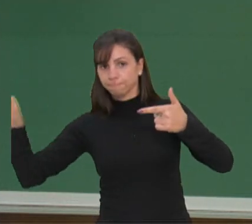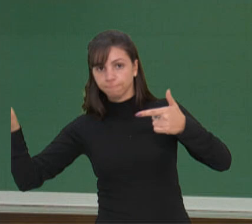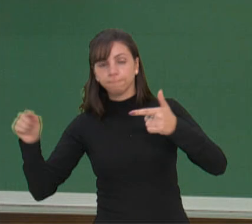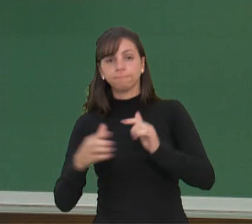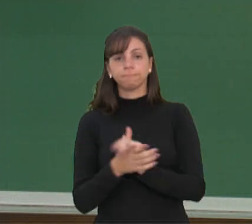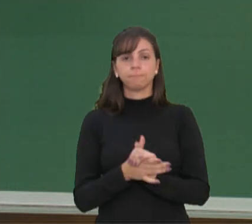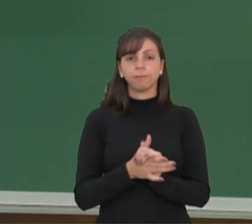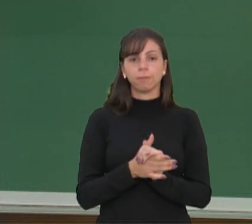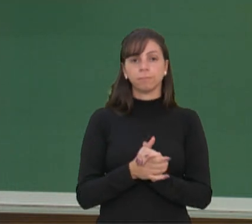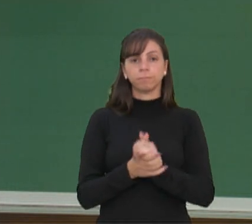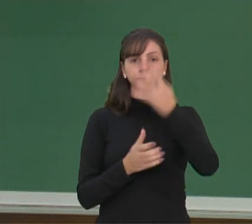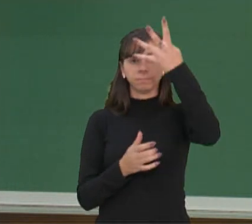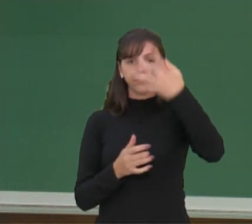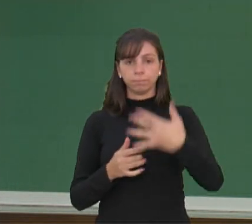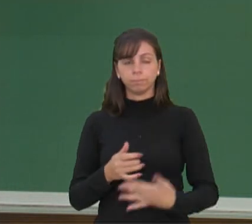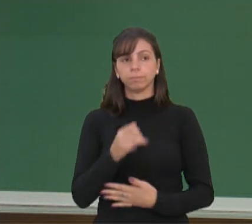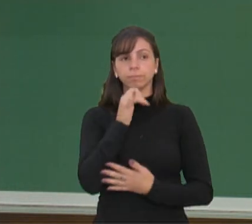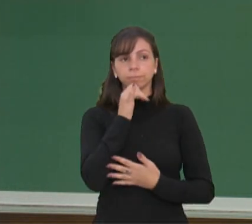tem aqui alguns exemplos para você.